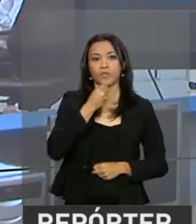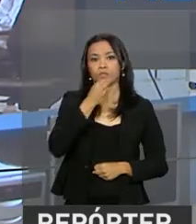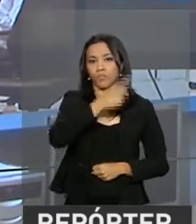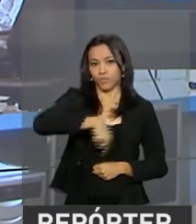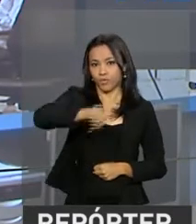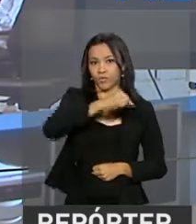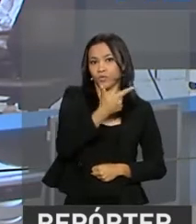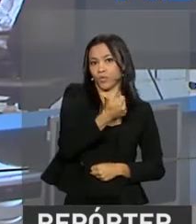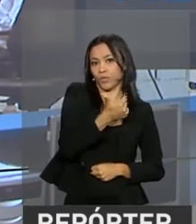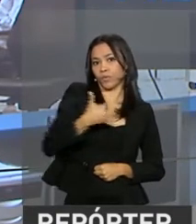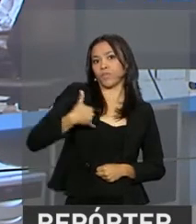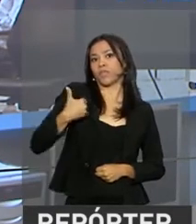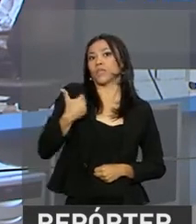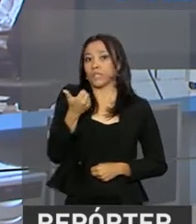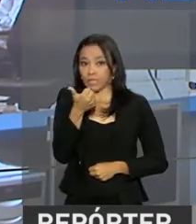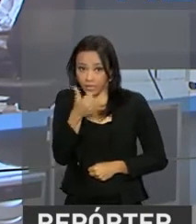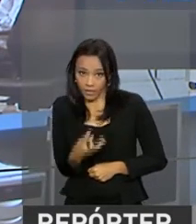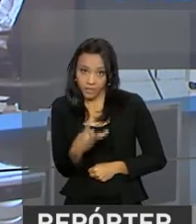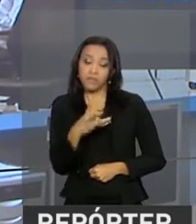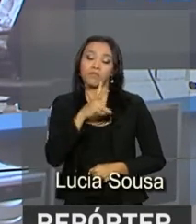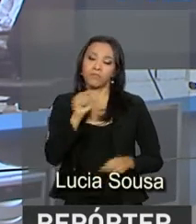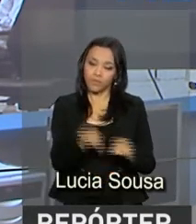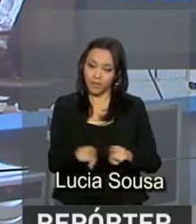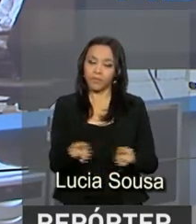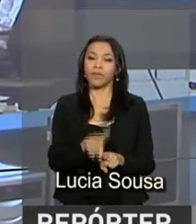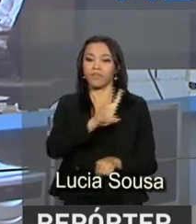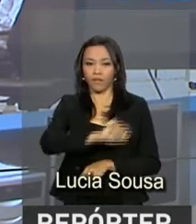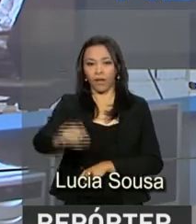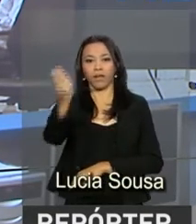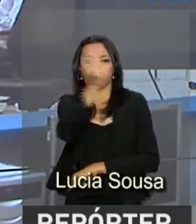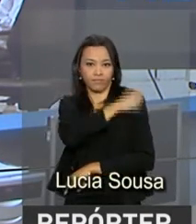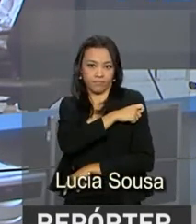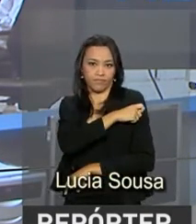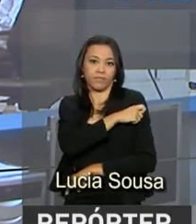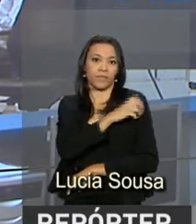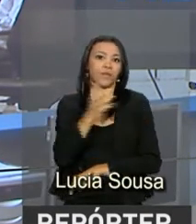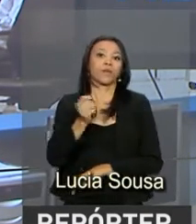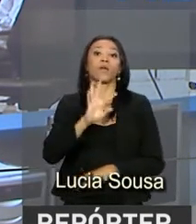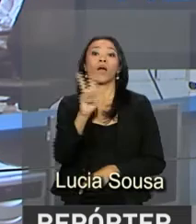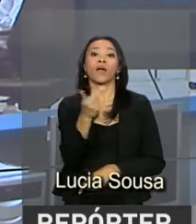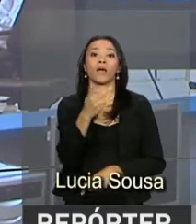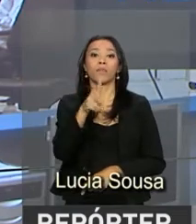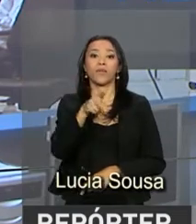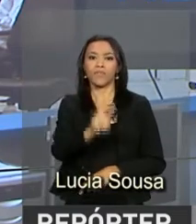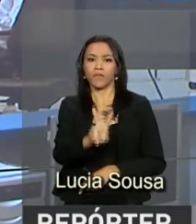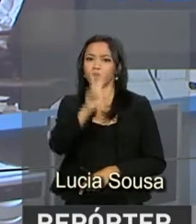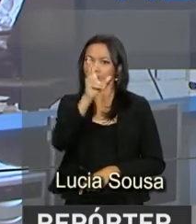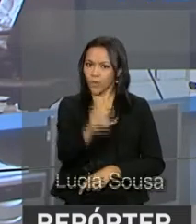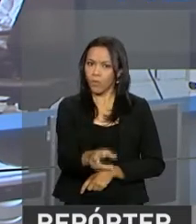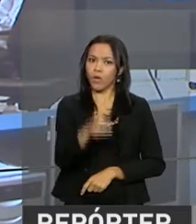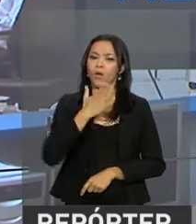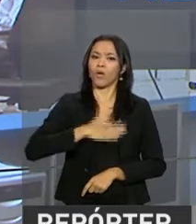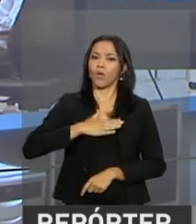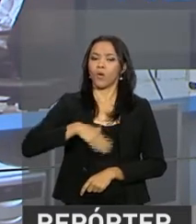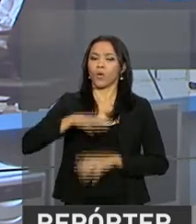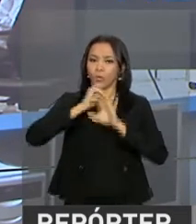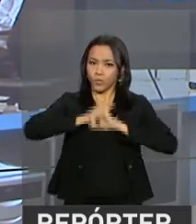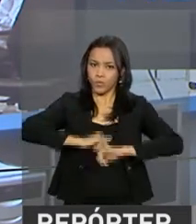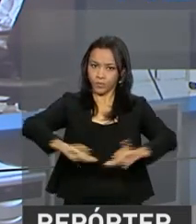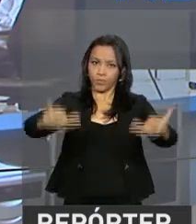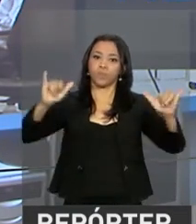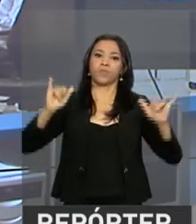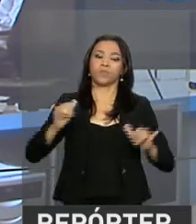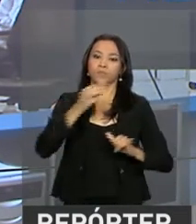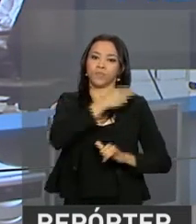13 anos também vão ser vacinados contra o HPV. O anúncio foi feito agora há pouco pelo ministro da Saúde, Ricardo